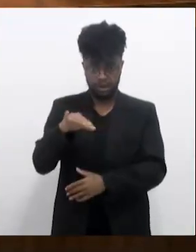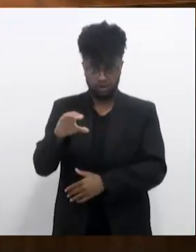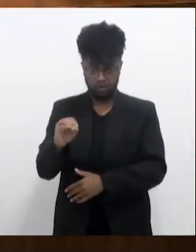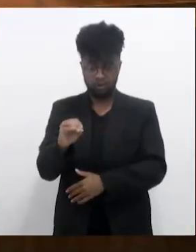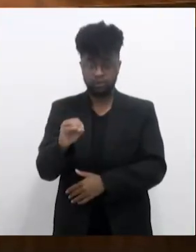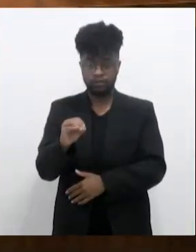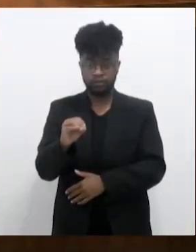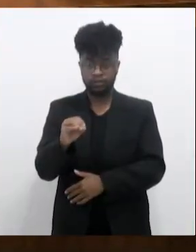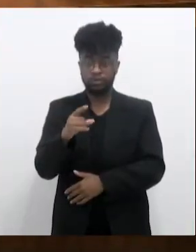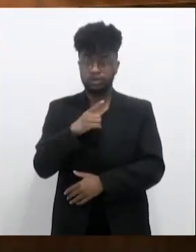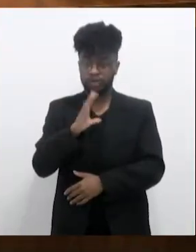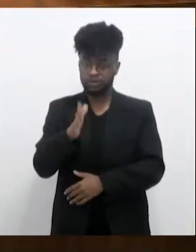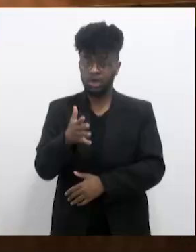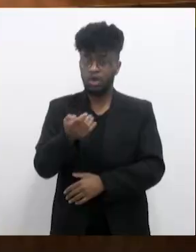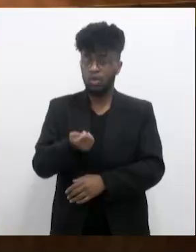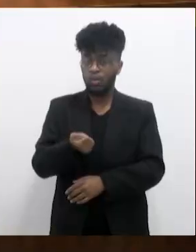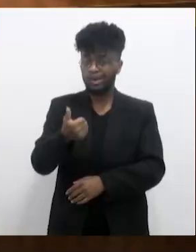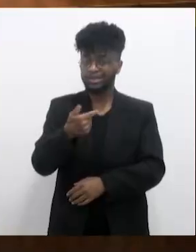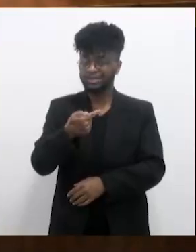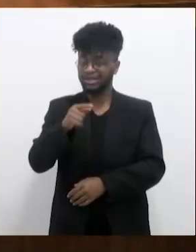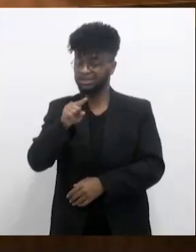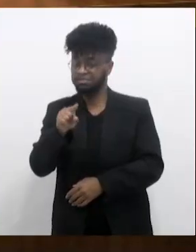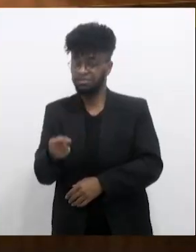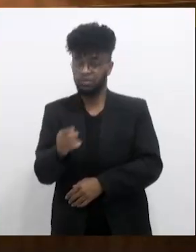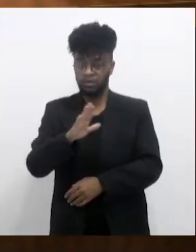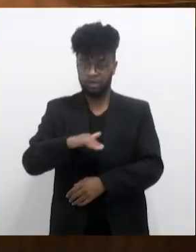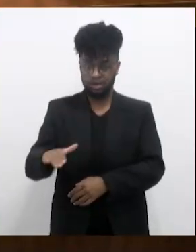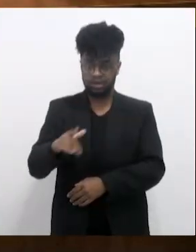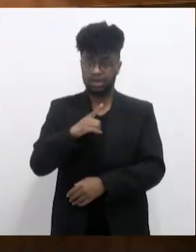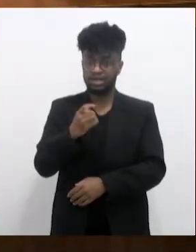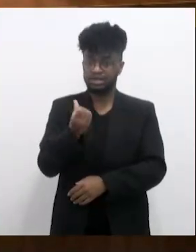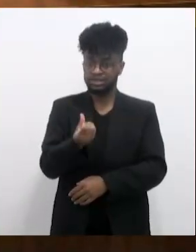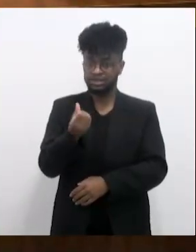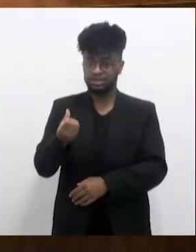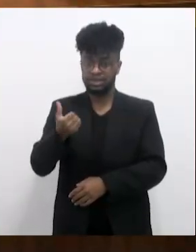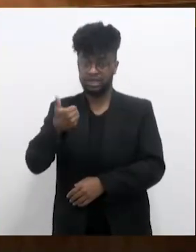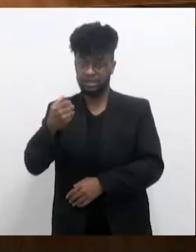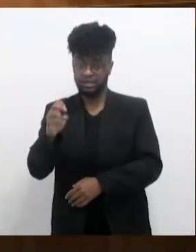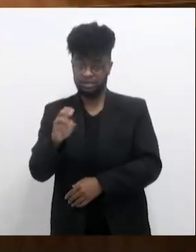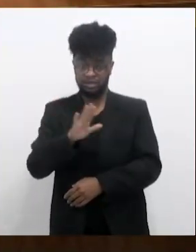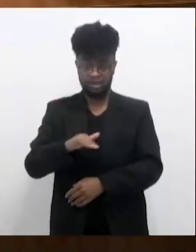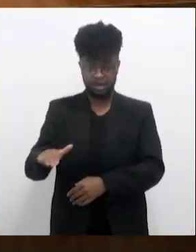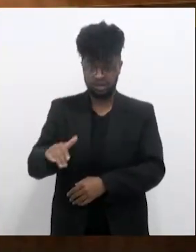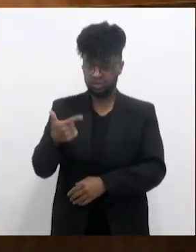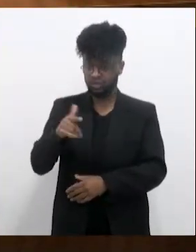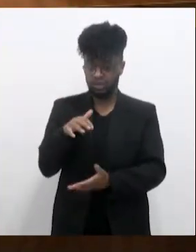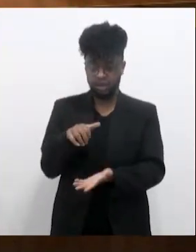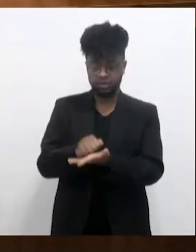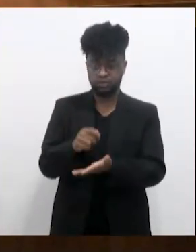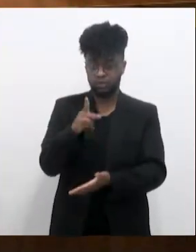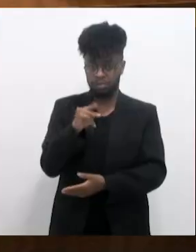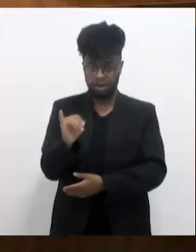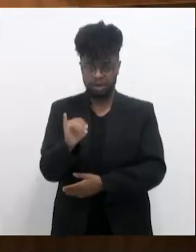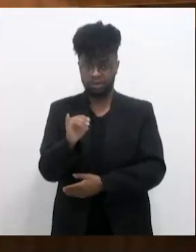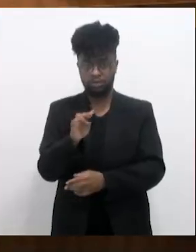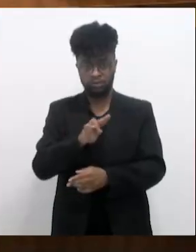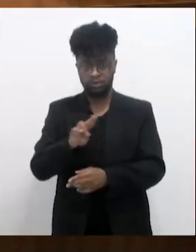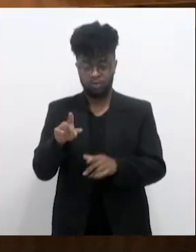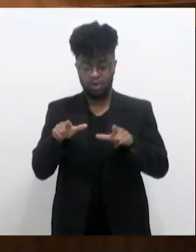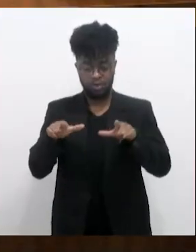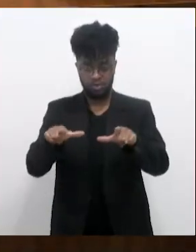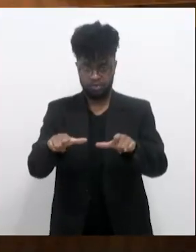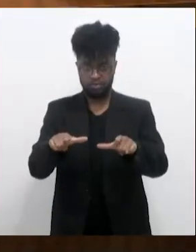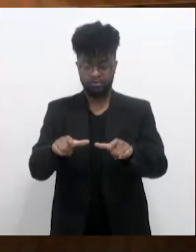já quase 7.000 crianças, 6.615 crianças não registradas com o nome do pai.